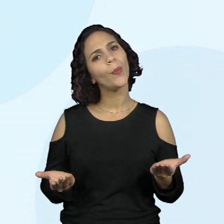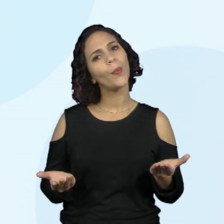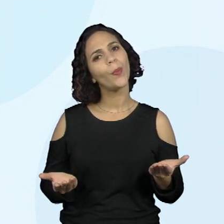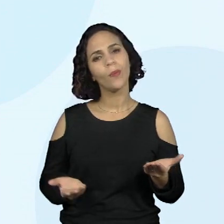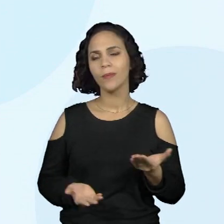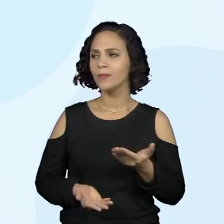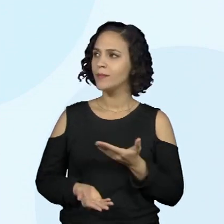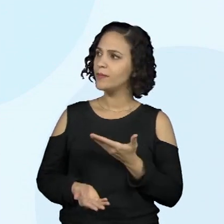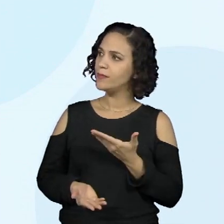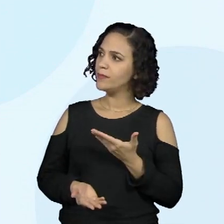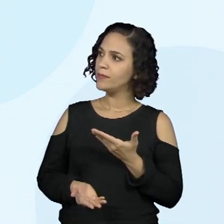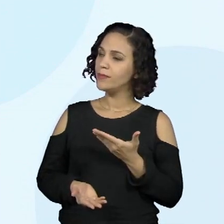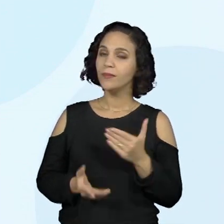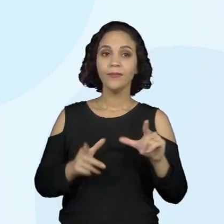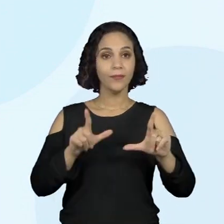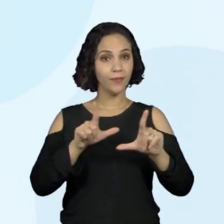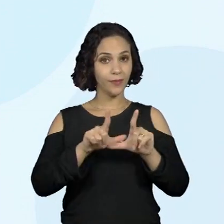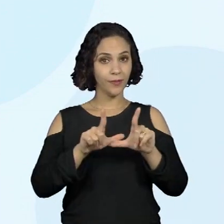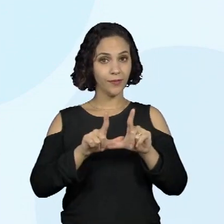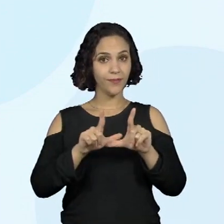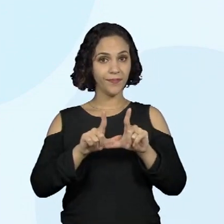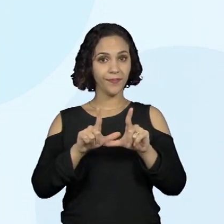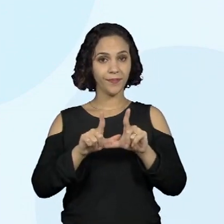esse? Um quadrado.